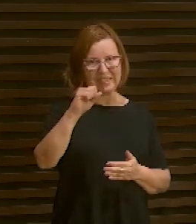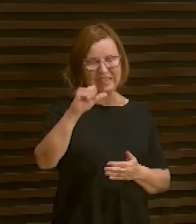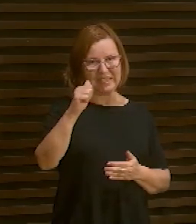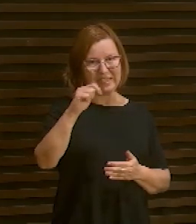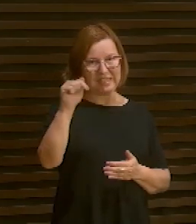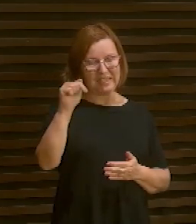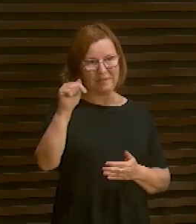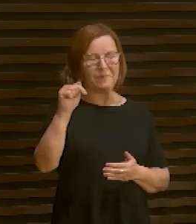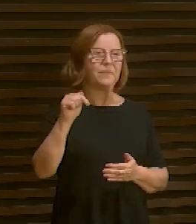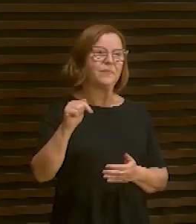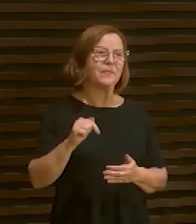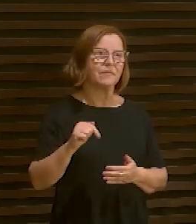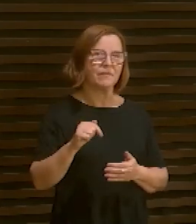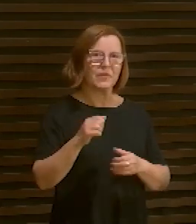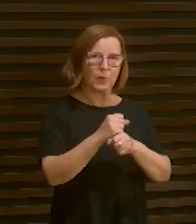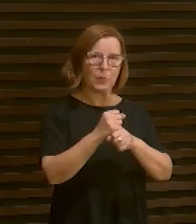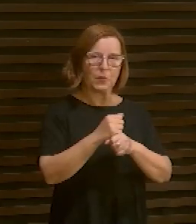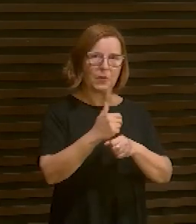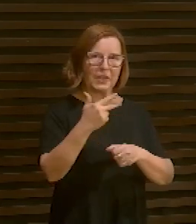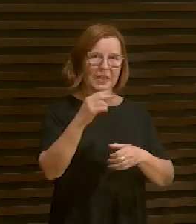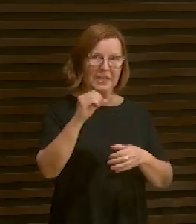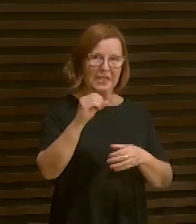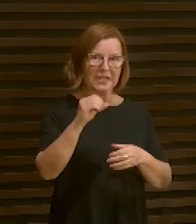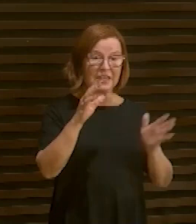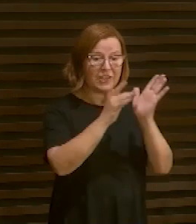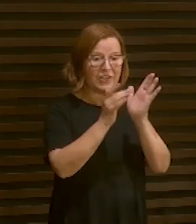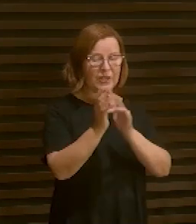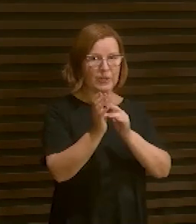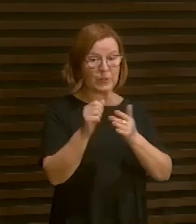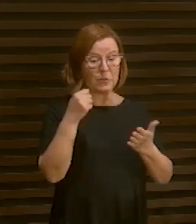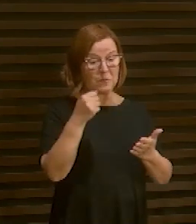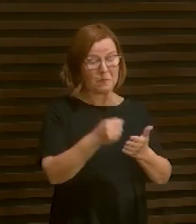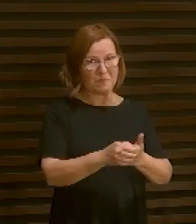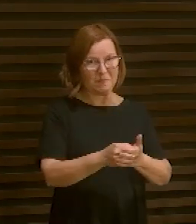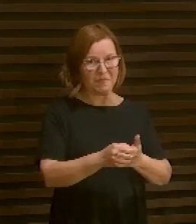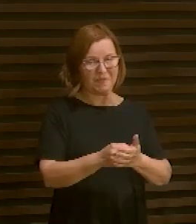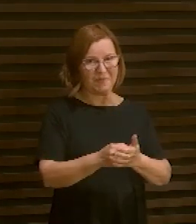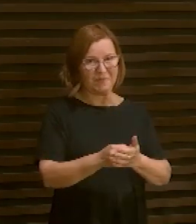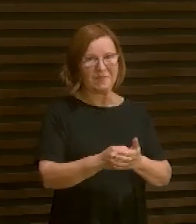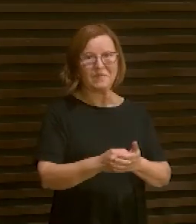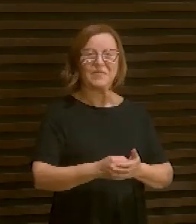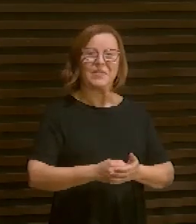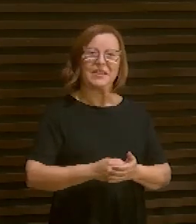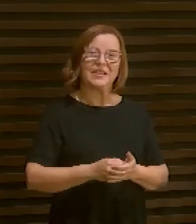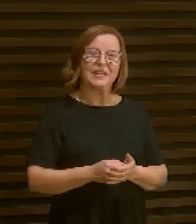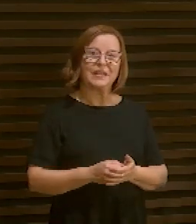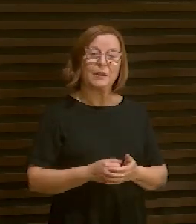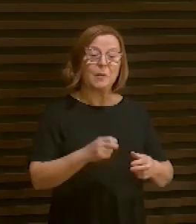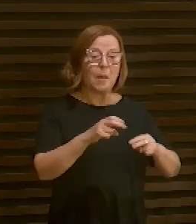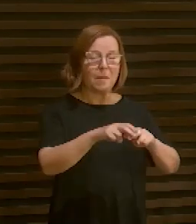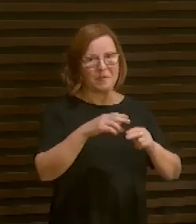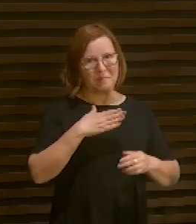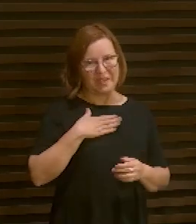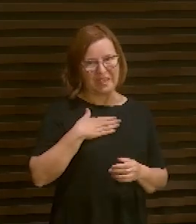do ano 30, Ele cumpriu isto em meu benefício, porque Ele morreu por todos os homens. Se Ele